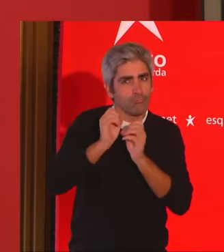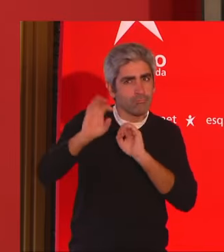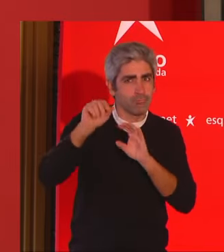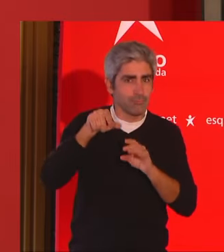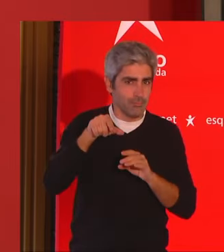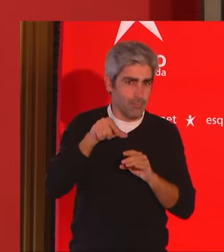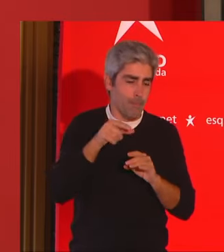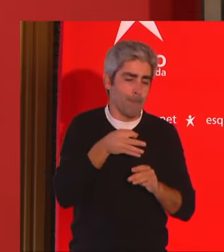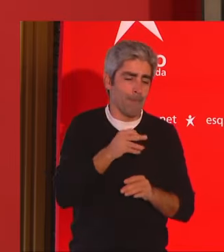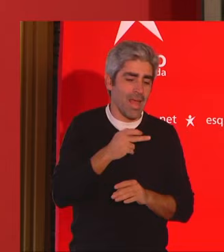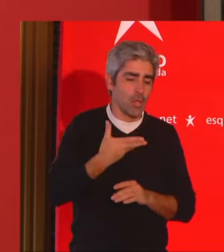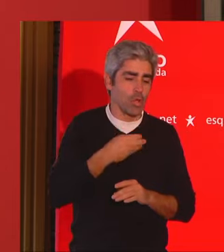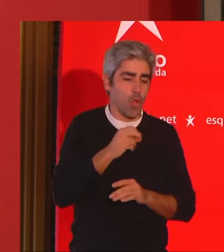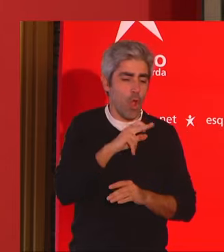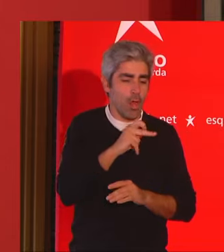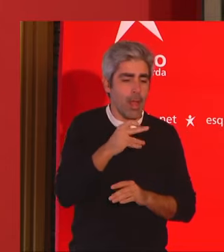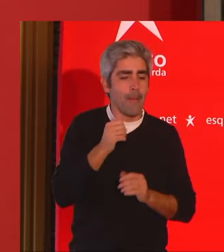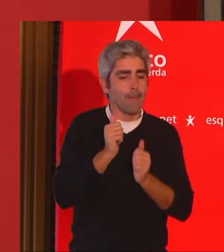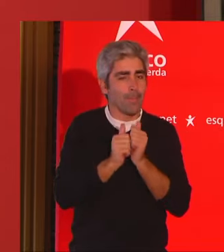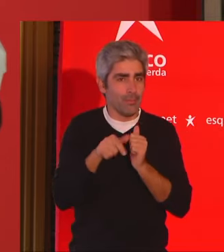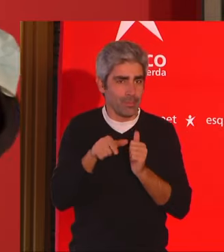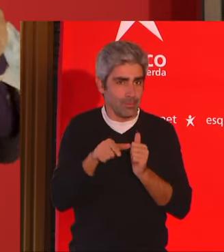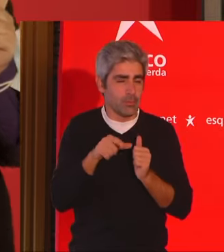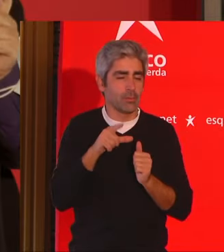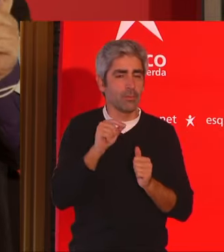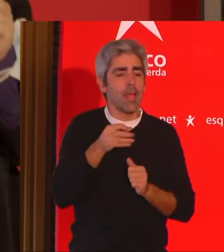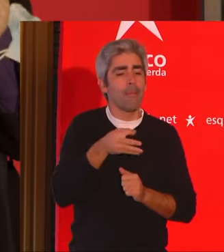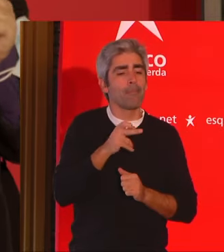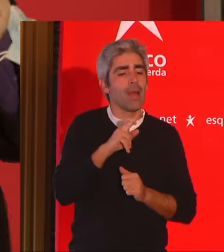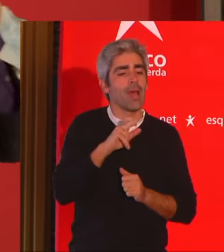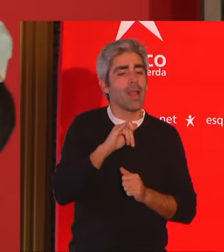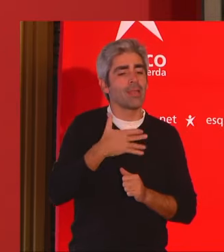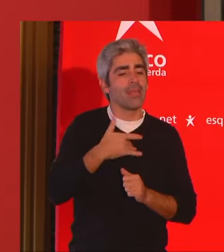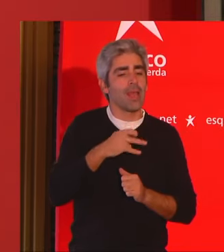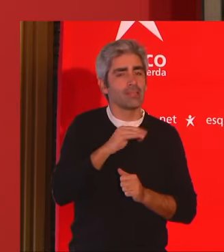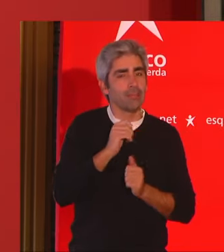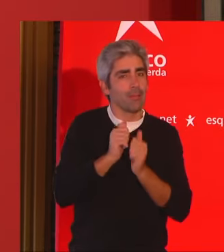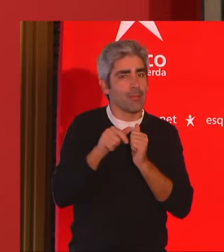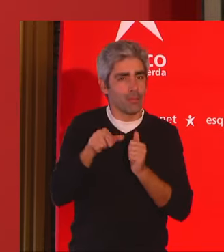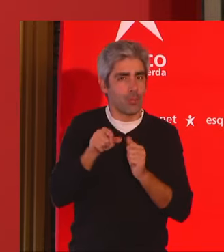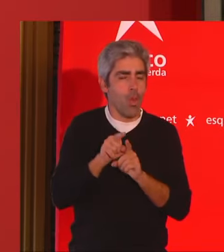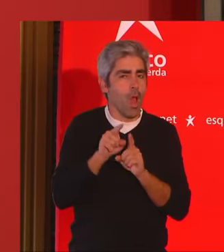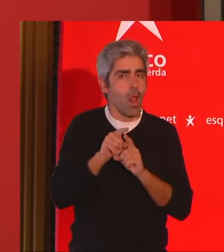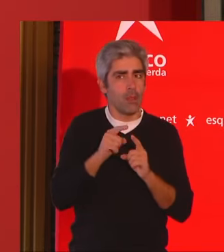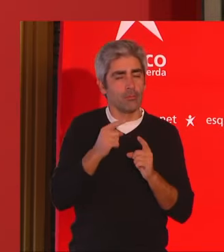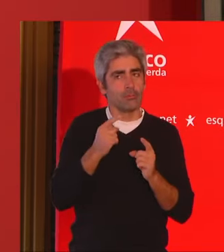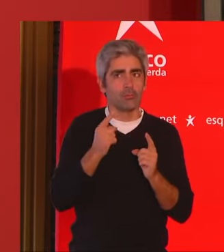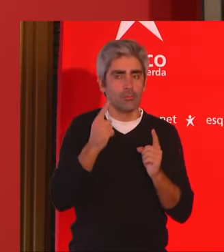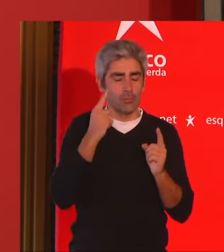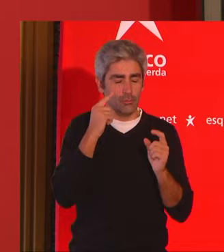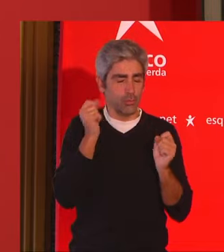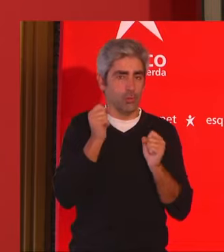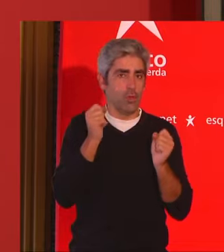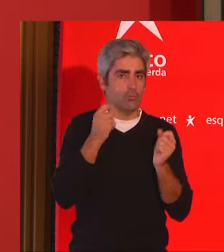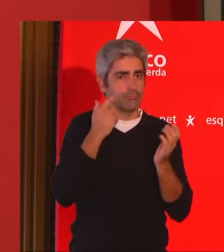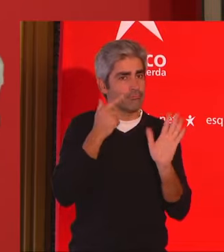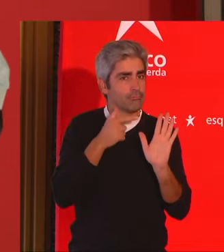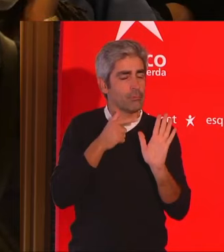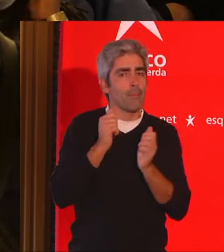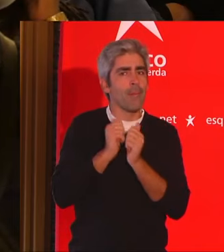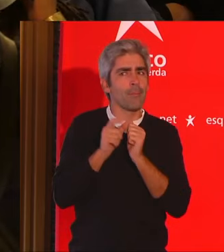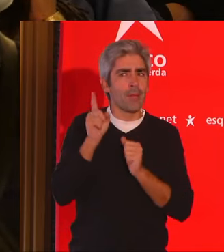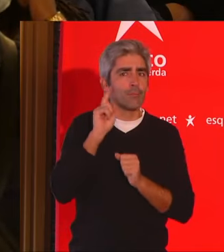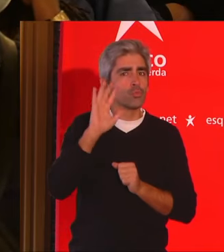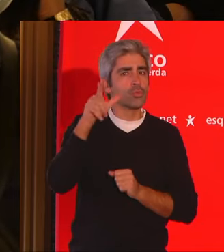Pandora Papers, mas os Paradise Papers foram muito importantes exatamente para demonstrar o papel que têm os escritórios de